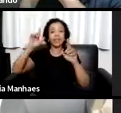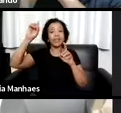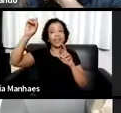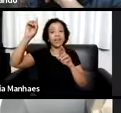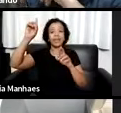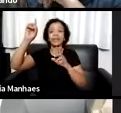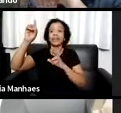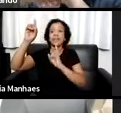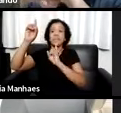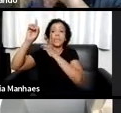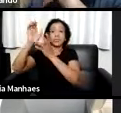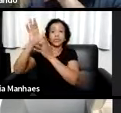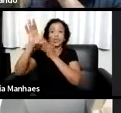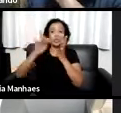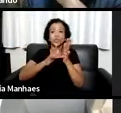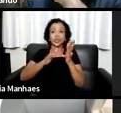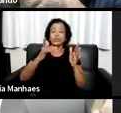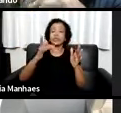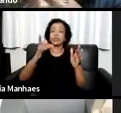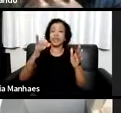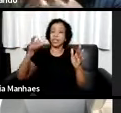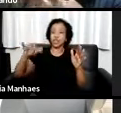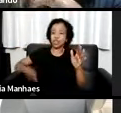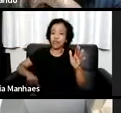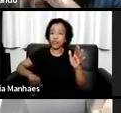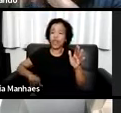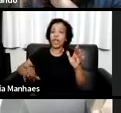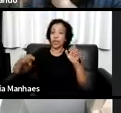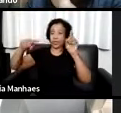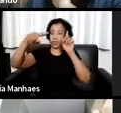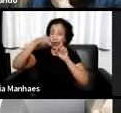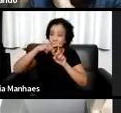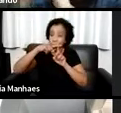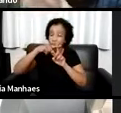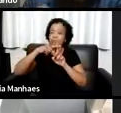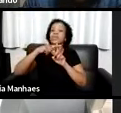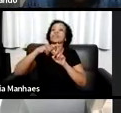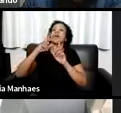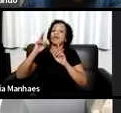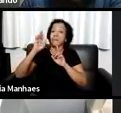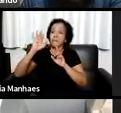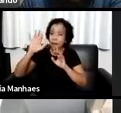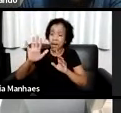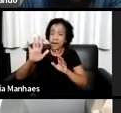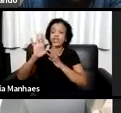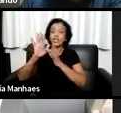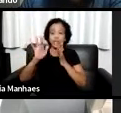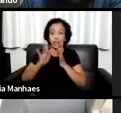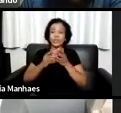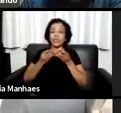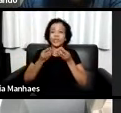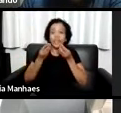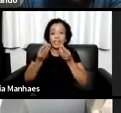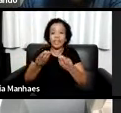por um pouco, Ele mesmo vos há de aperfeiçoar, firmar,